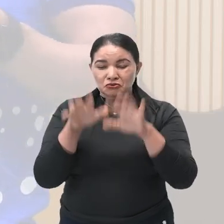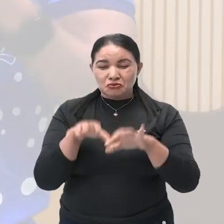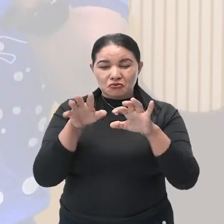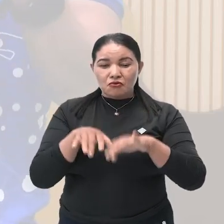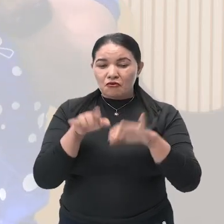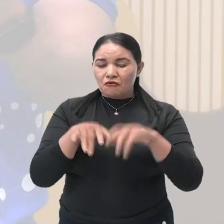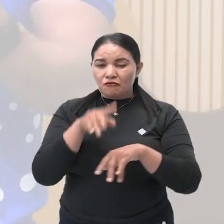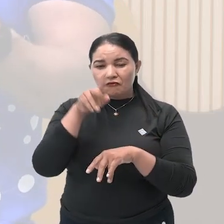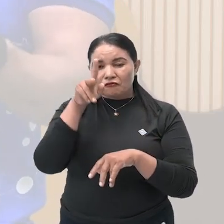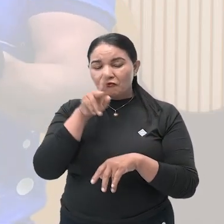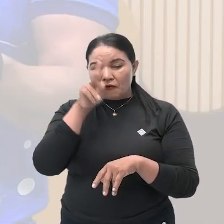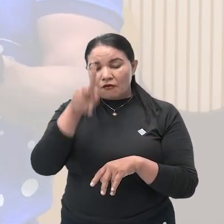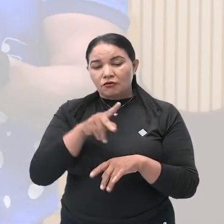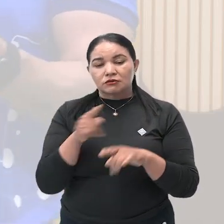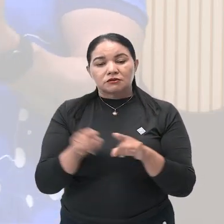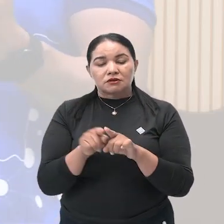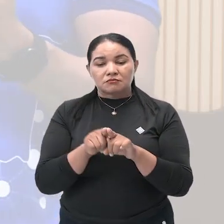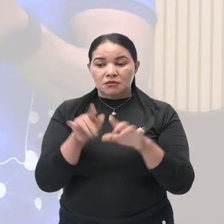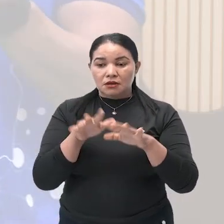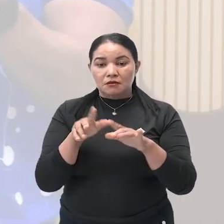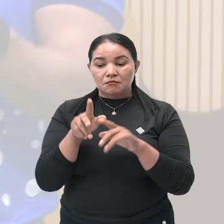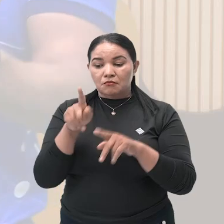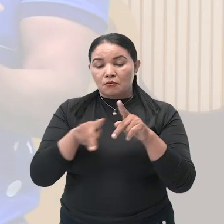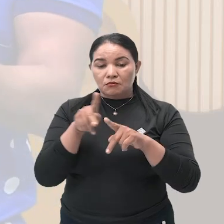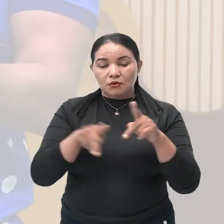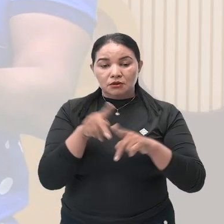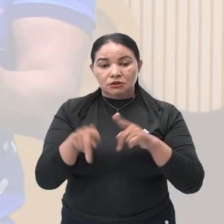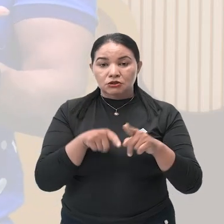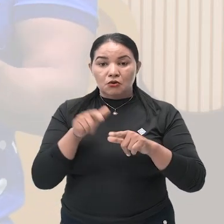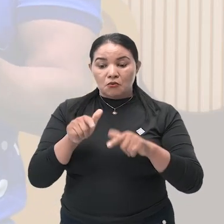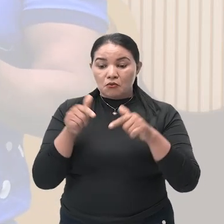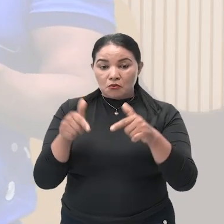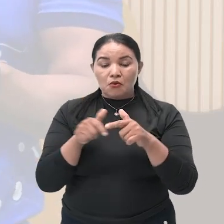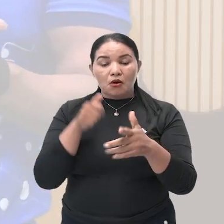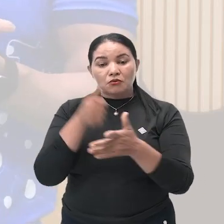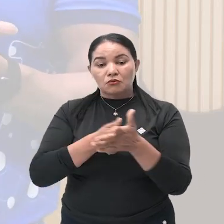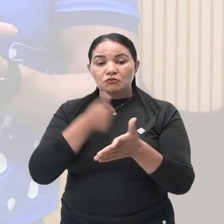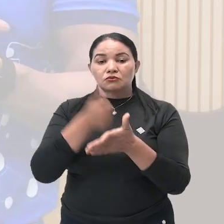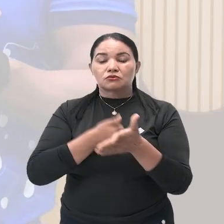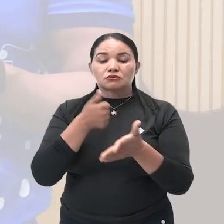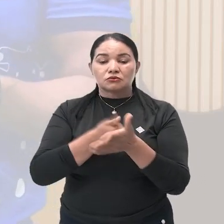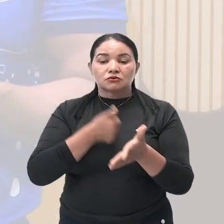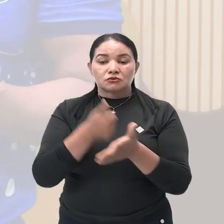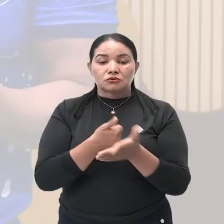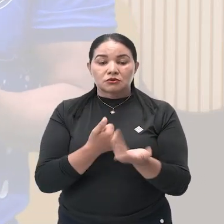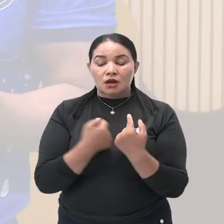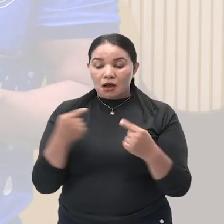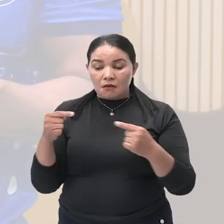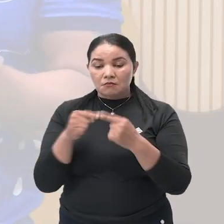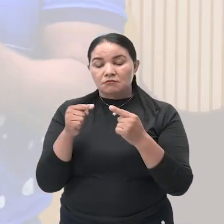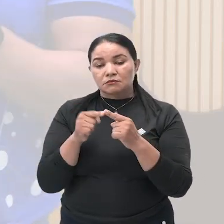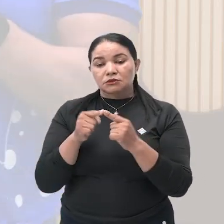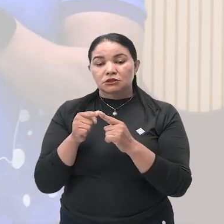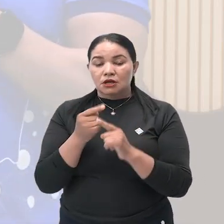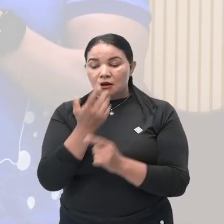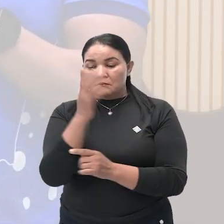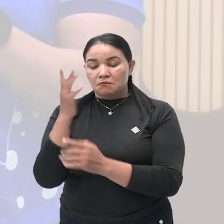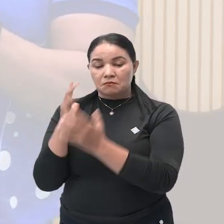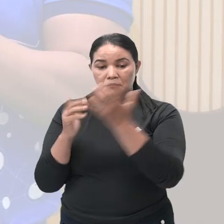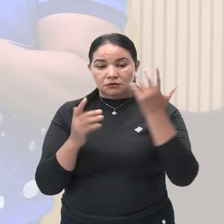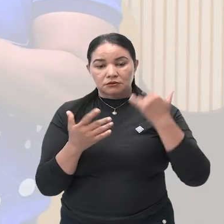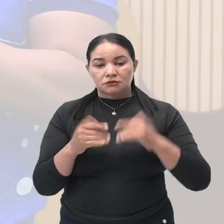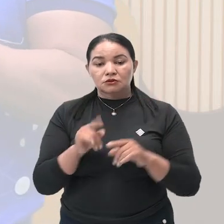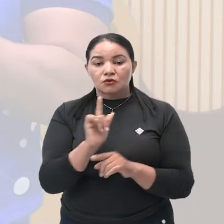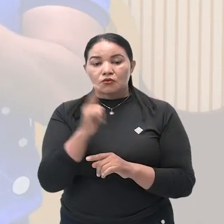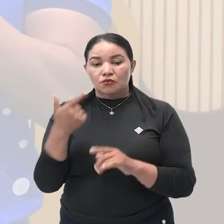intensas, e isso, obviamente, tem mobilizado a população a lutar pelas questões relacionadas ao meio ambiente, tá bom? A gente tem o movimento